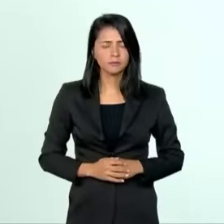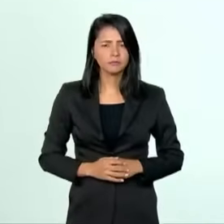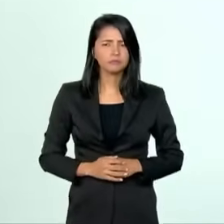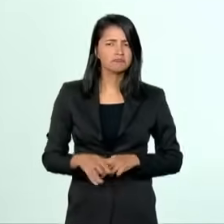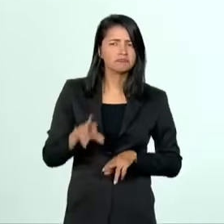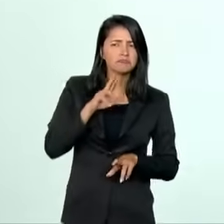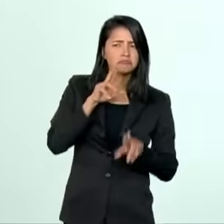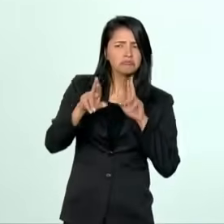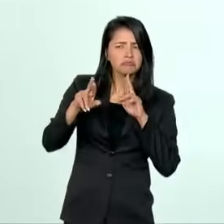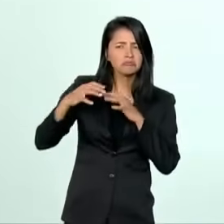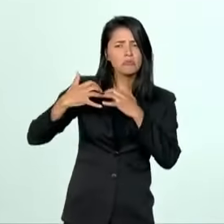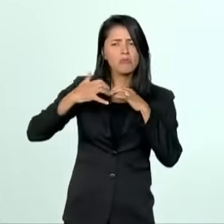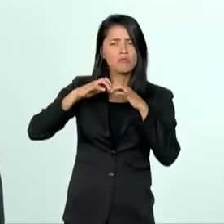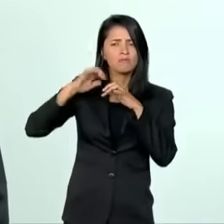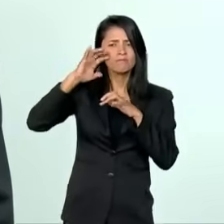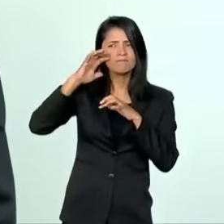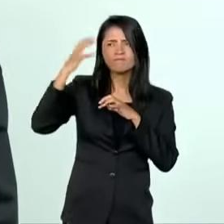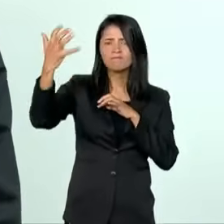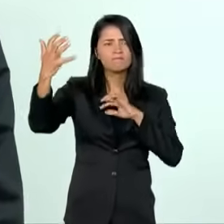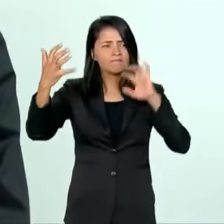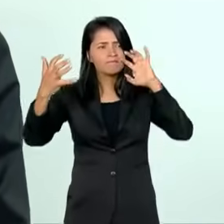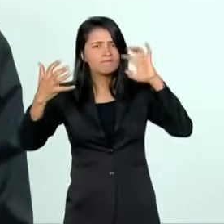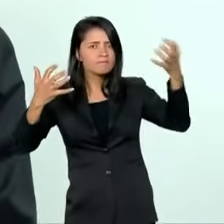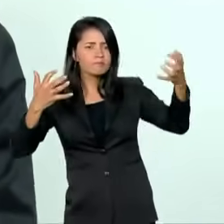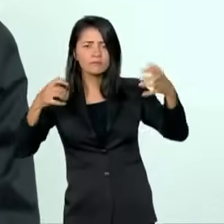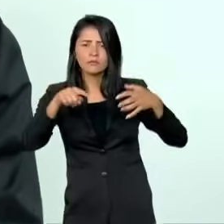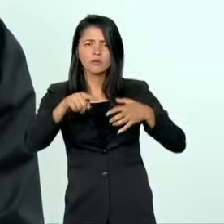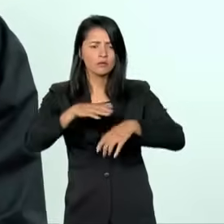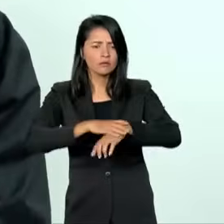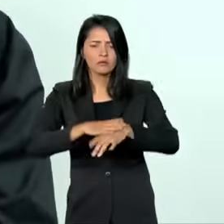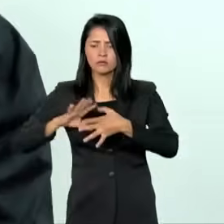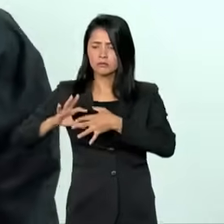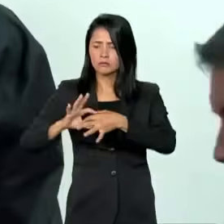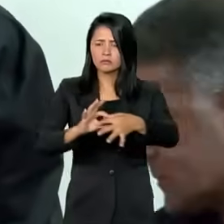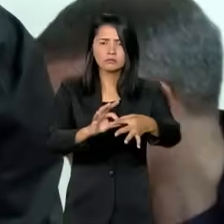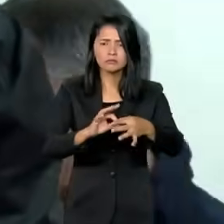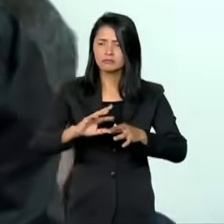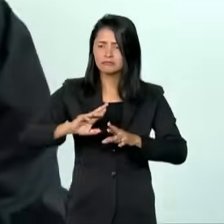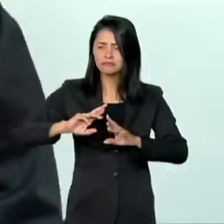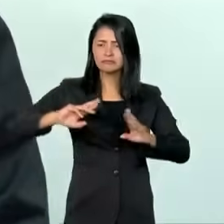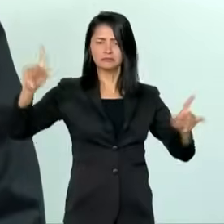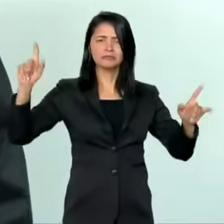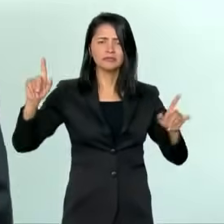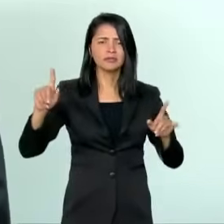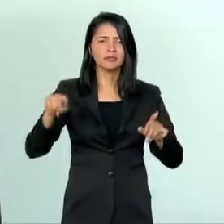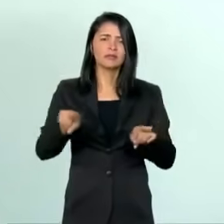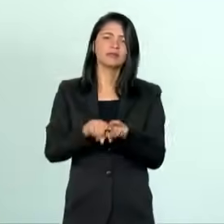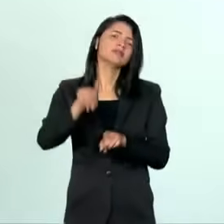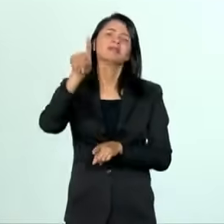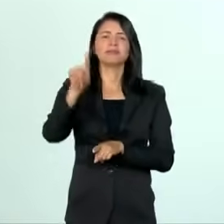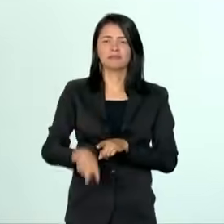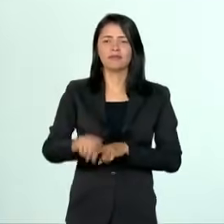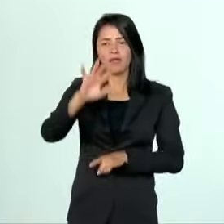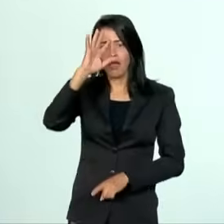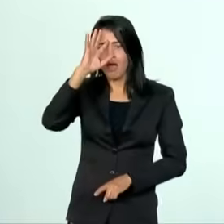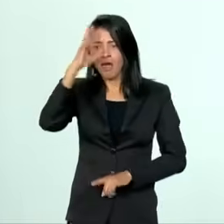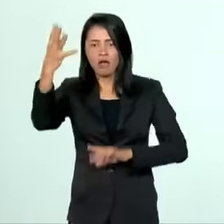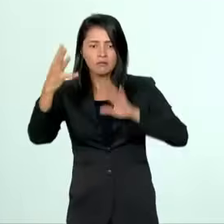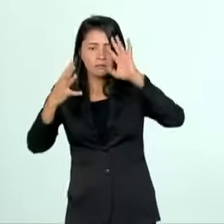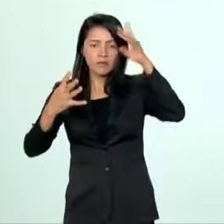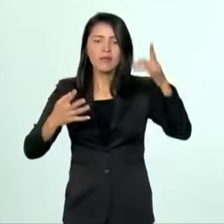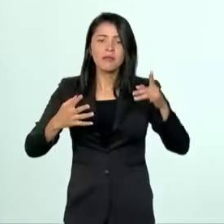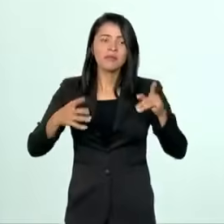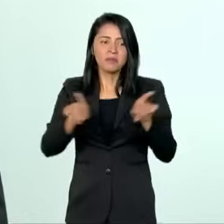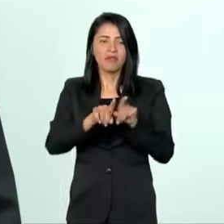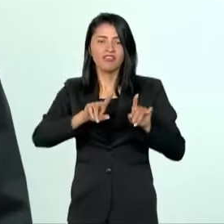soluções que se apresentam diante de uma situação excepcional e atípica também são soluções excepcionais